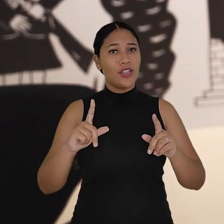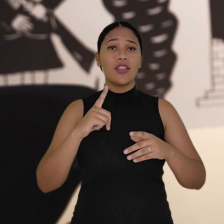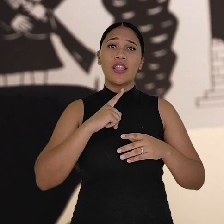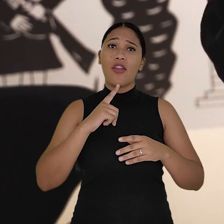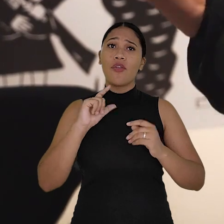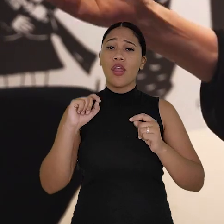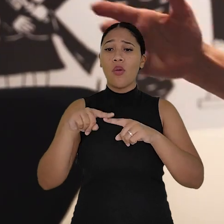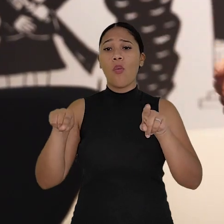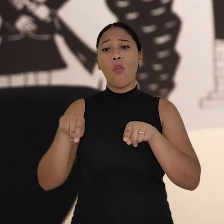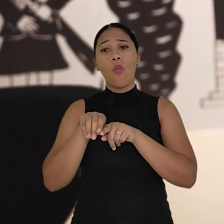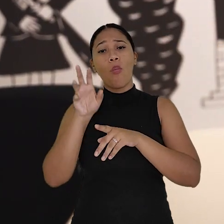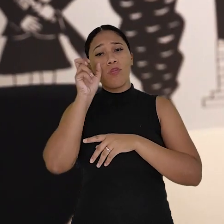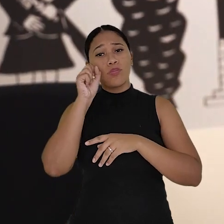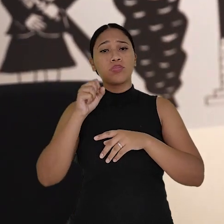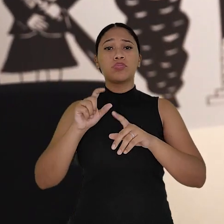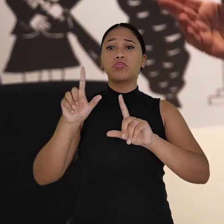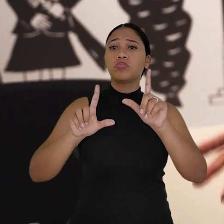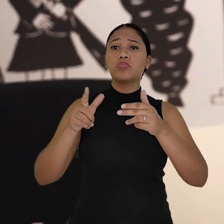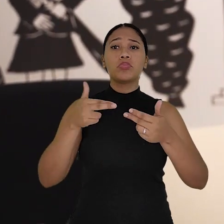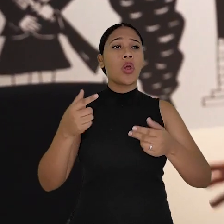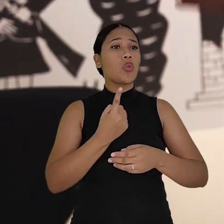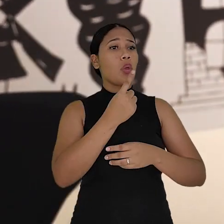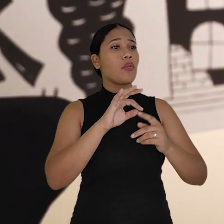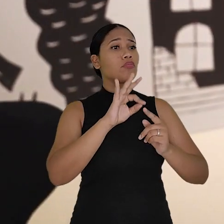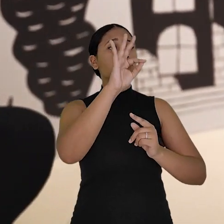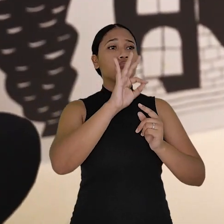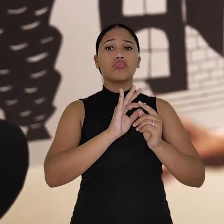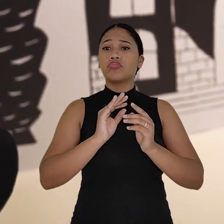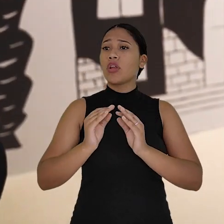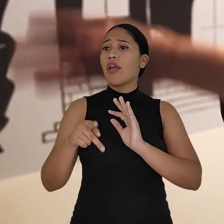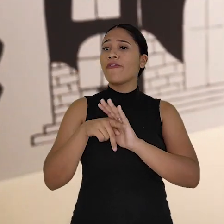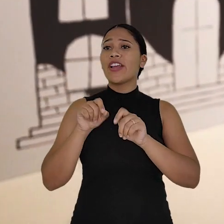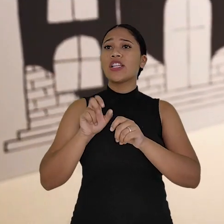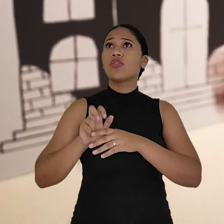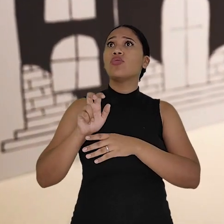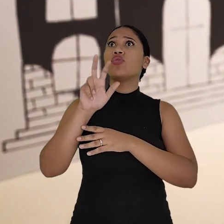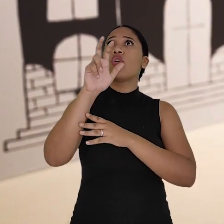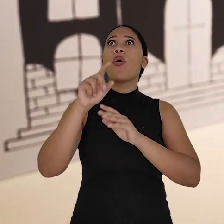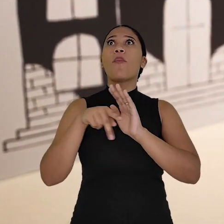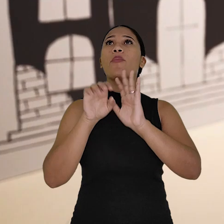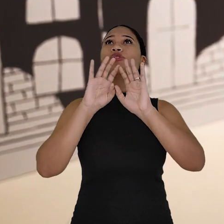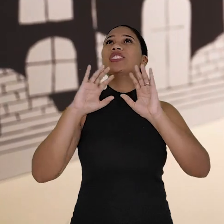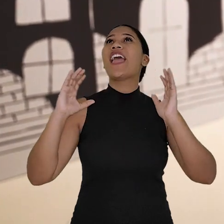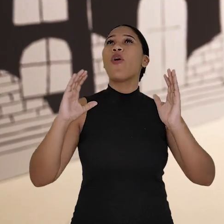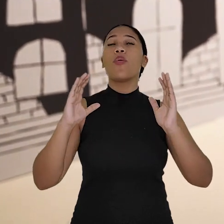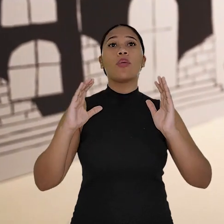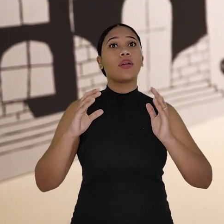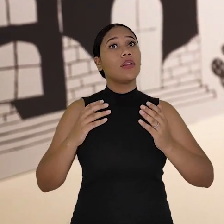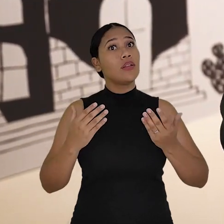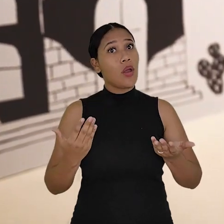que ela teve 4 salas, teve lugar que teve uma, teve um lugar que foi na vertical, que a gente fez a subida de Ariano no